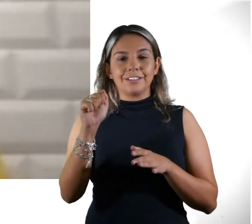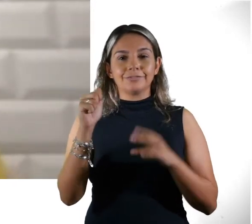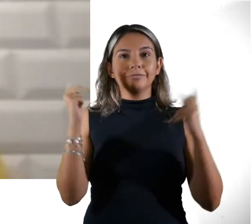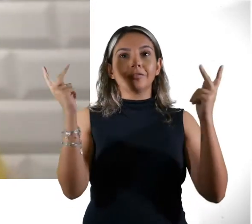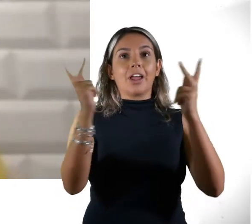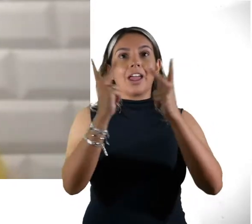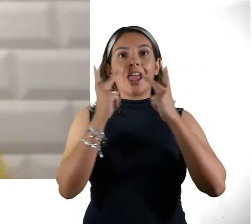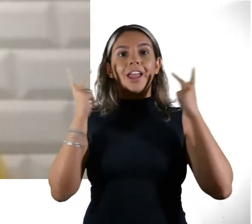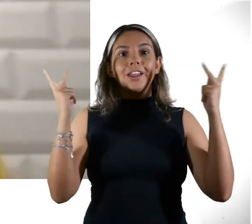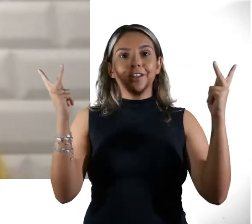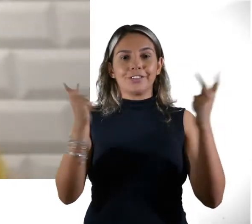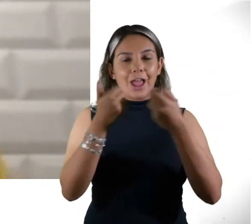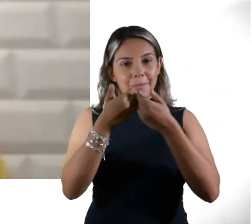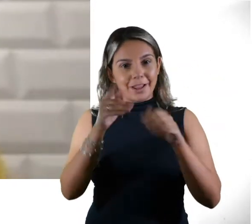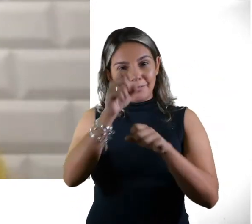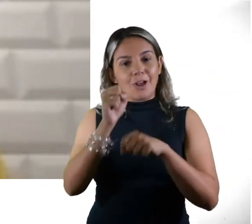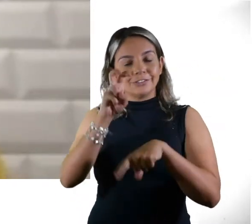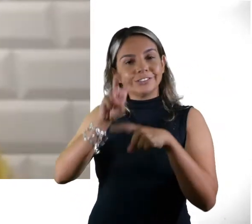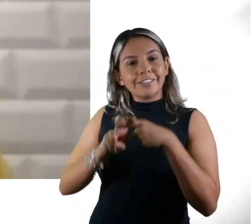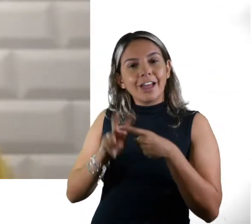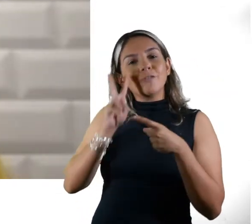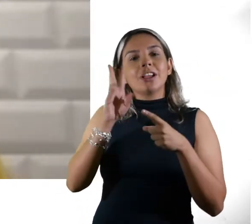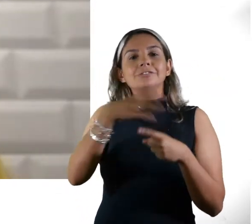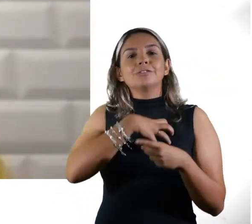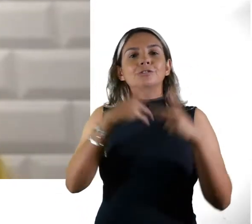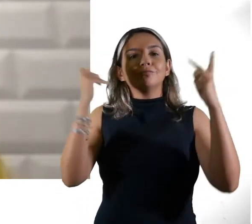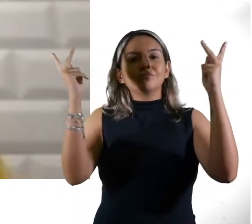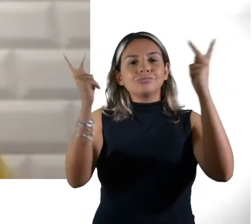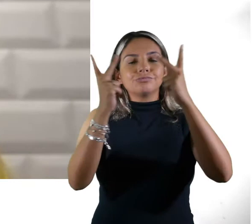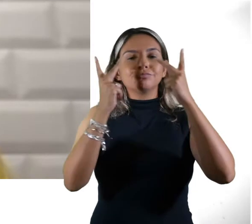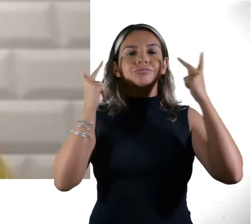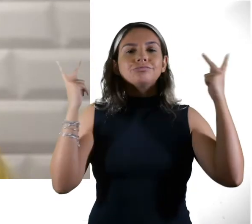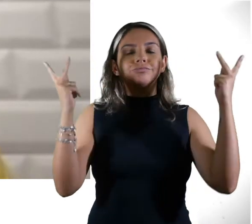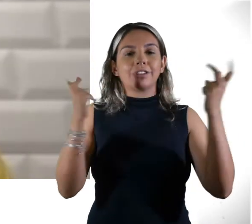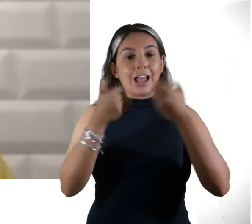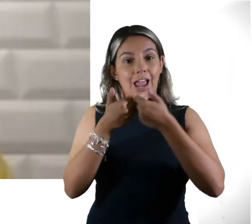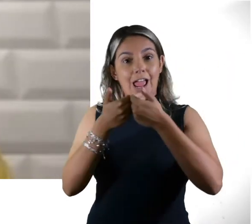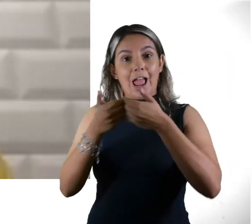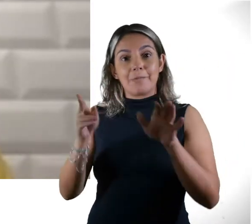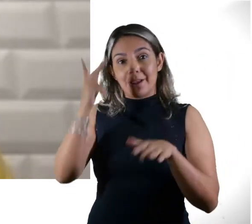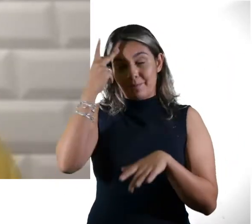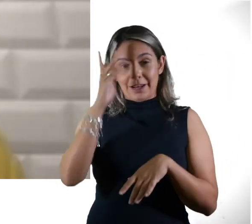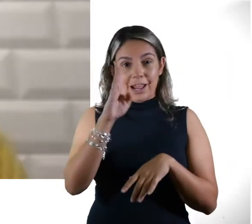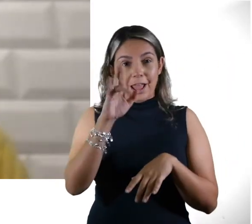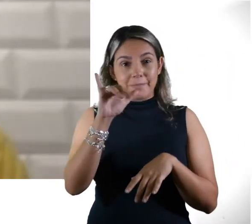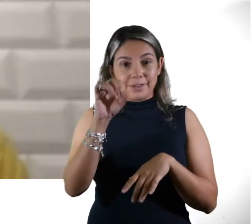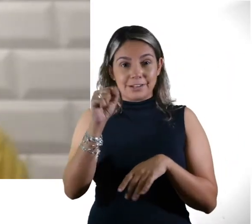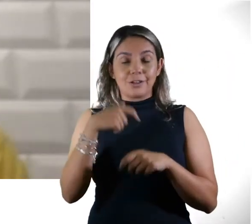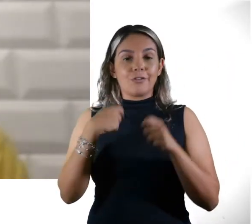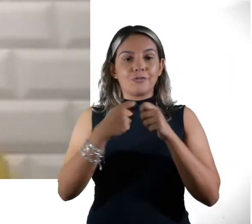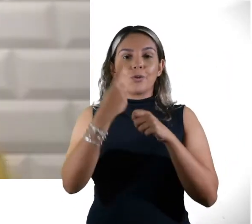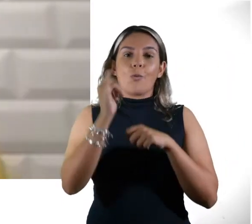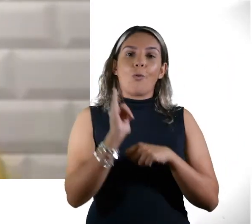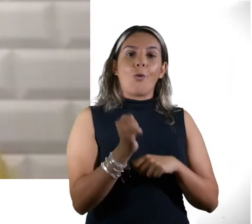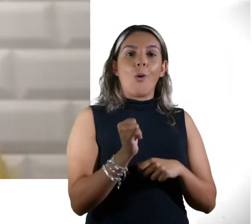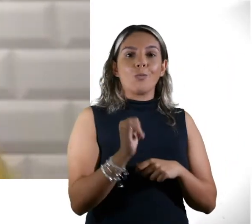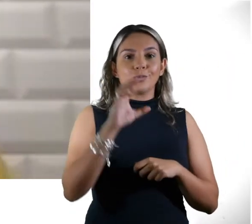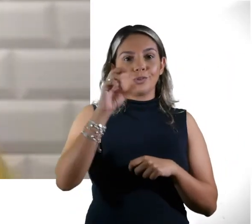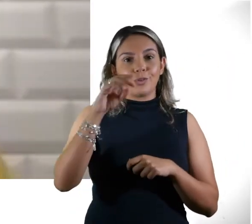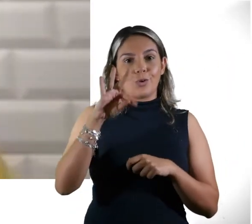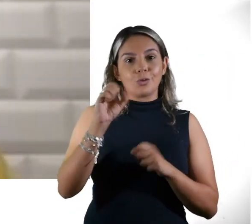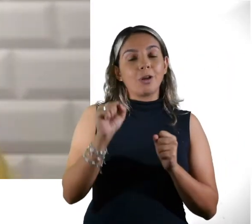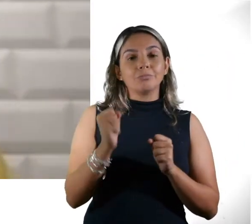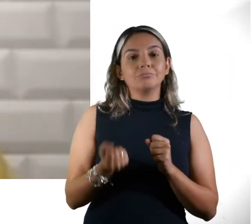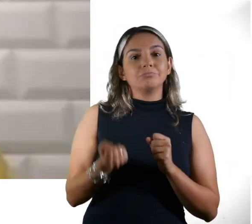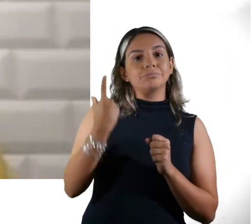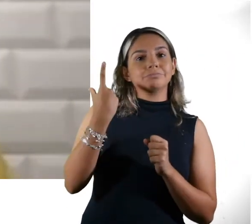bonita, abertos para a brisa. E a partir deste abertos para a brisa, surgiu um conto. Então um conto pode surgir